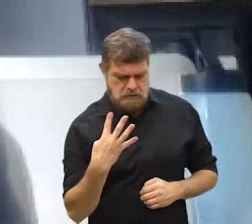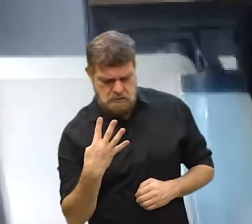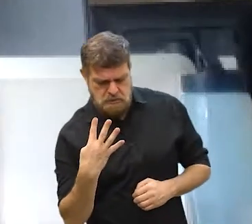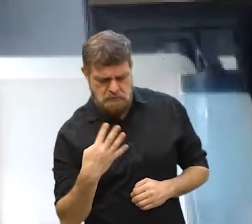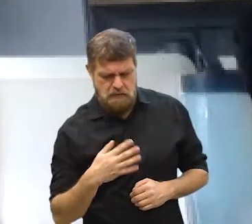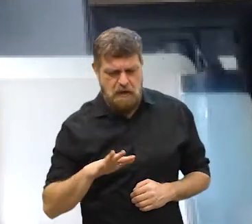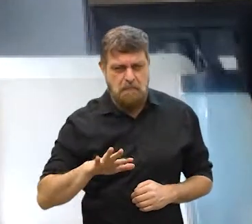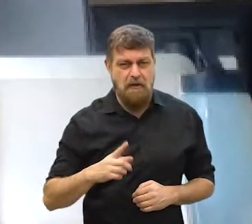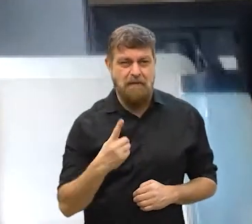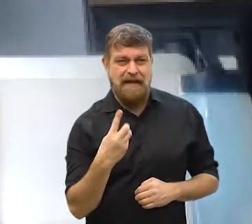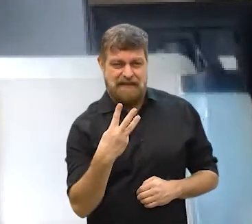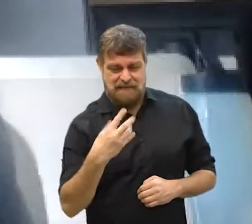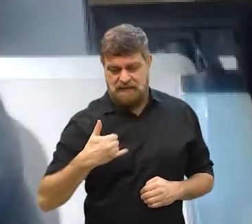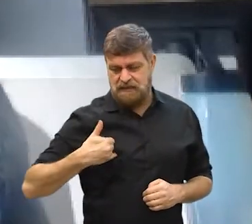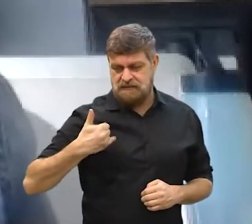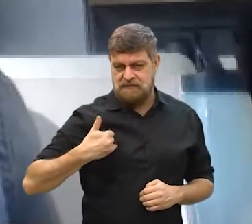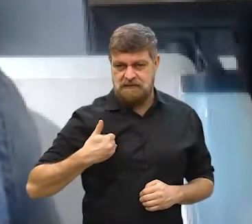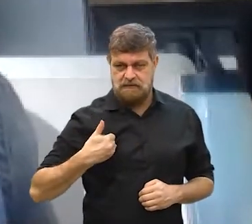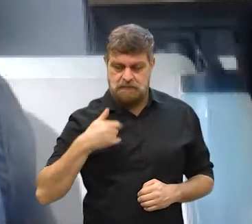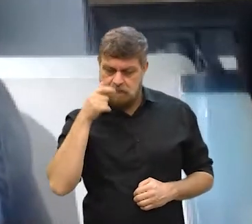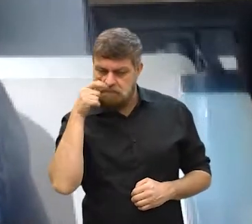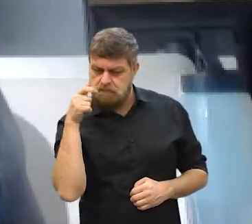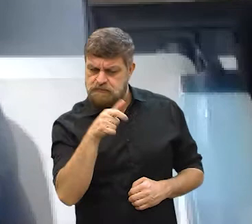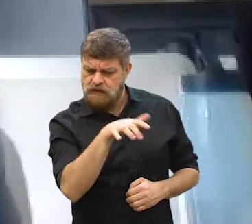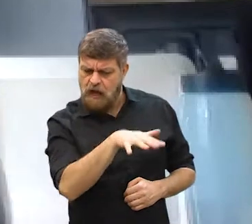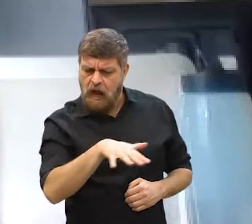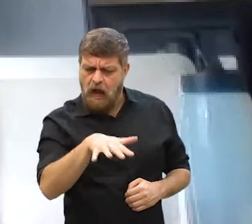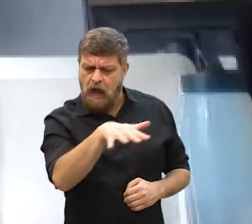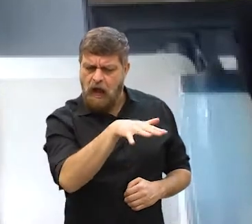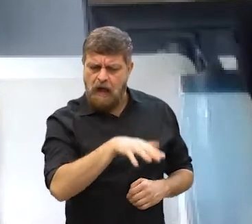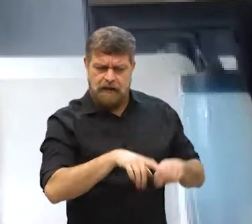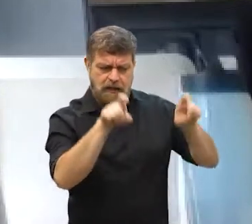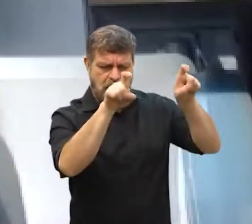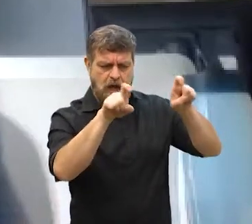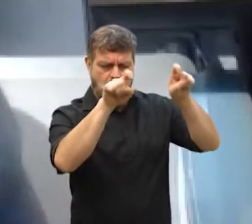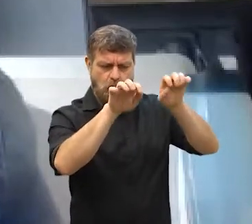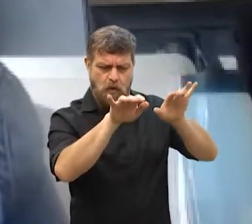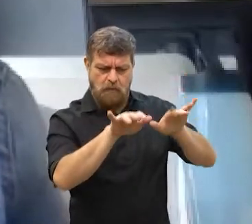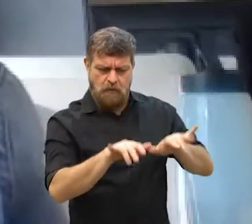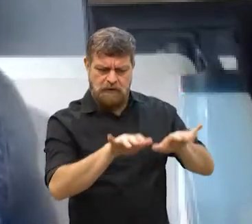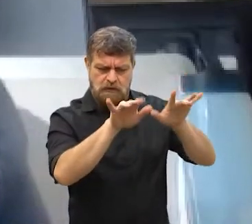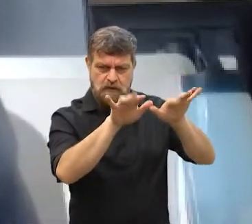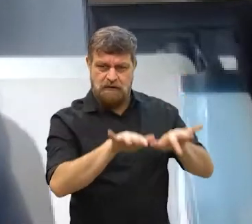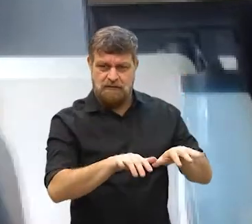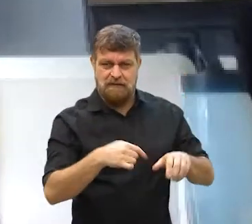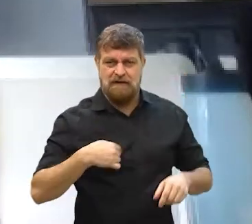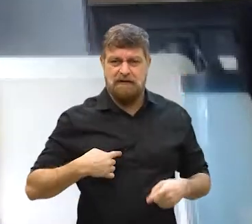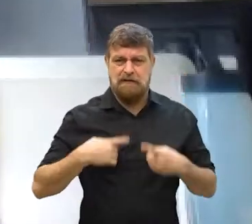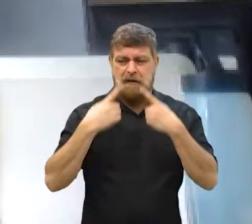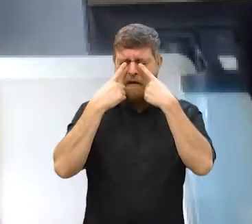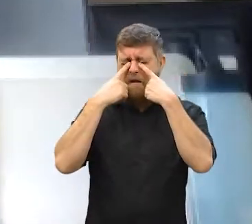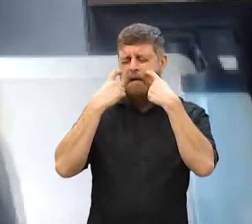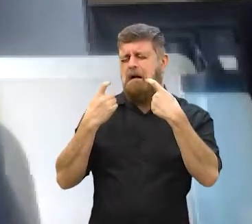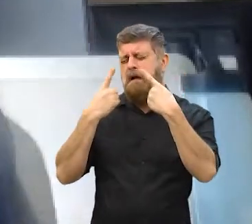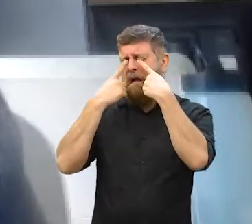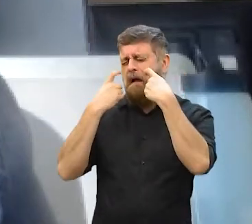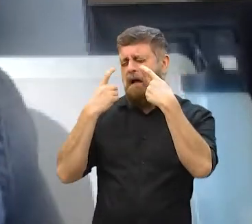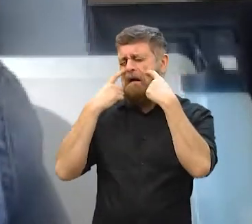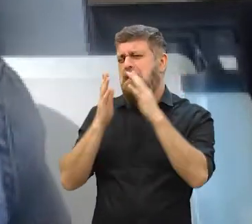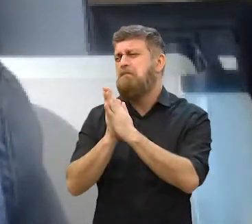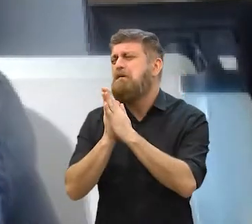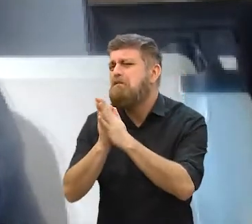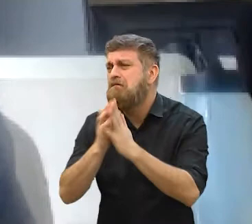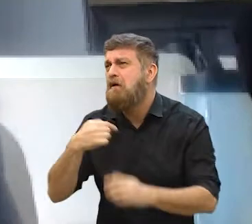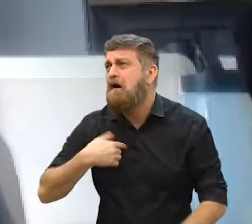14, 13 anos, né, eu me interessei em começar a mexer com computadores. E aí eu chorei muito para ter um. E aí